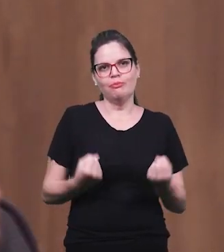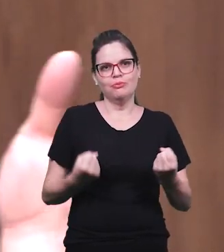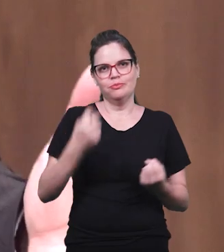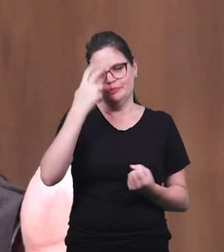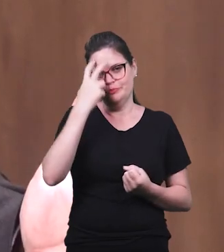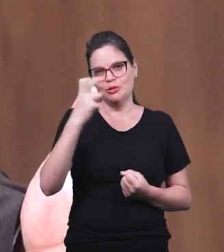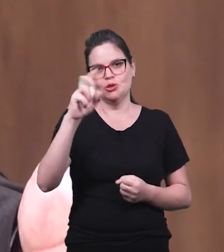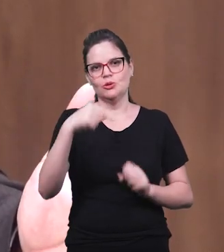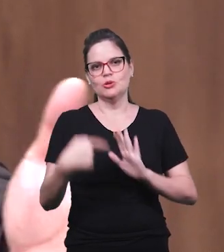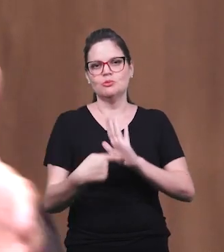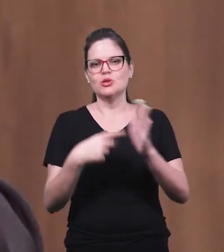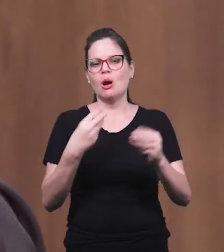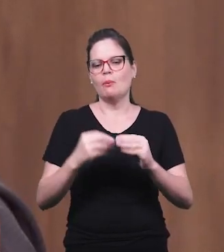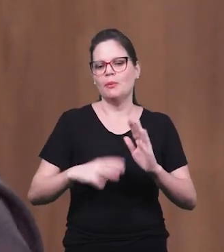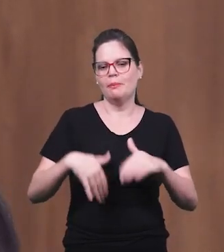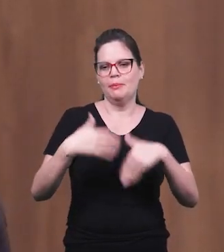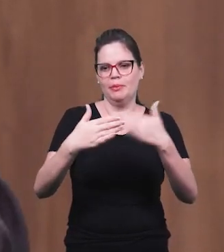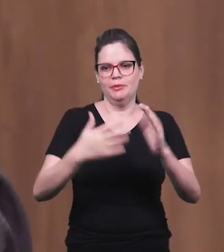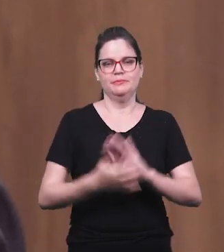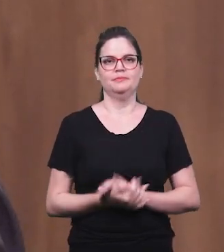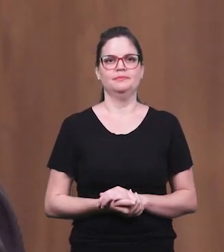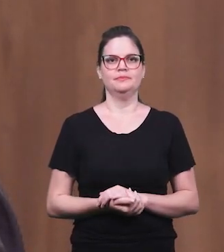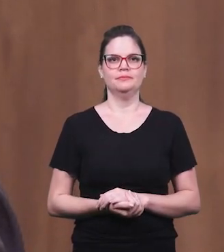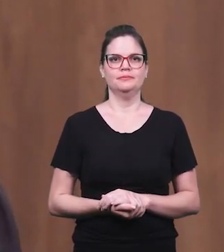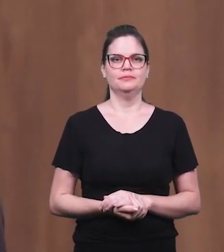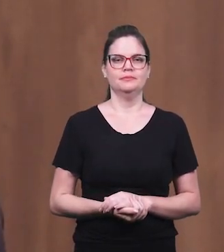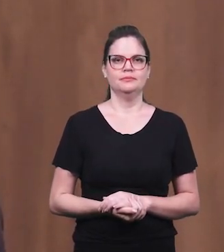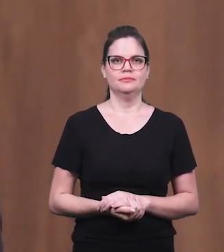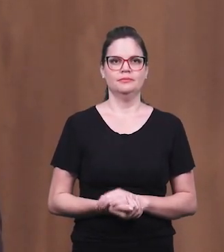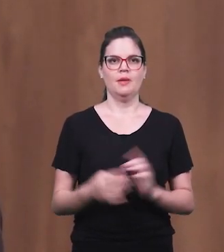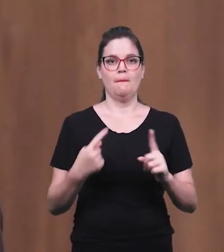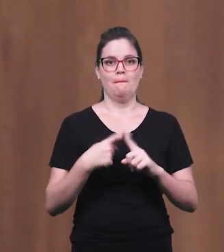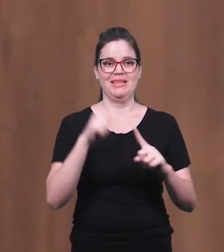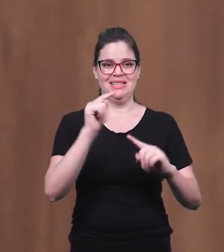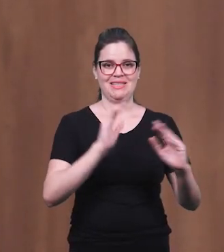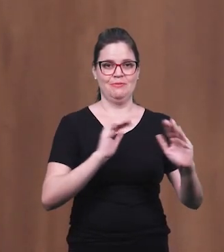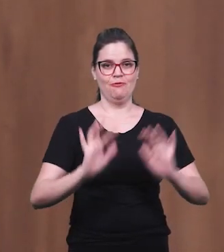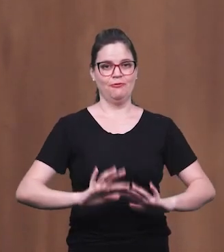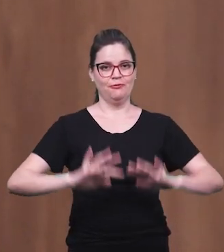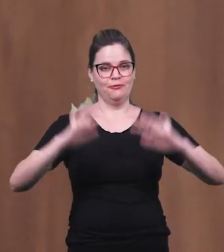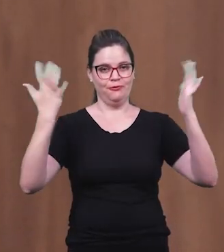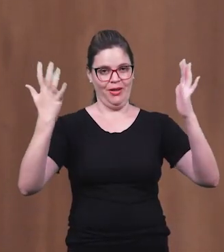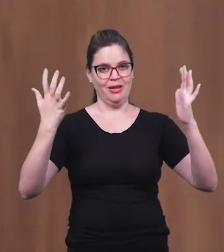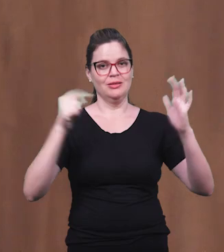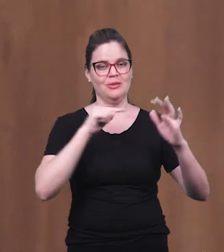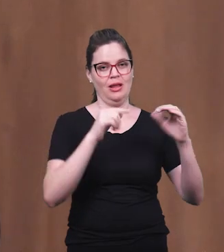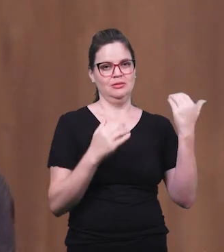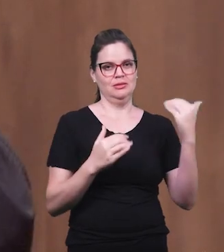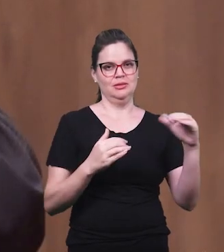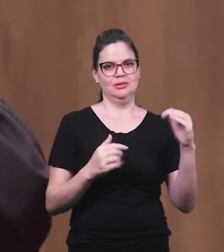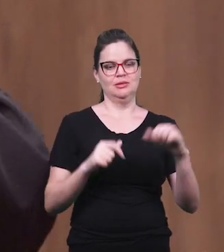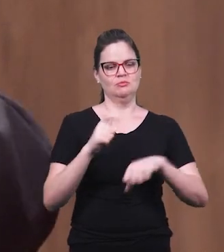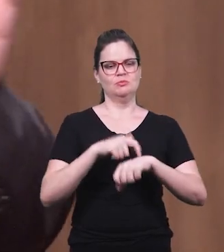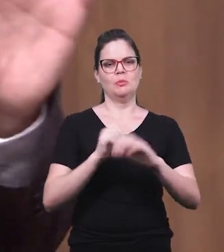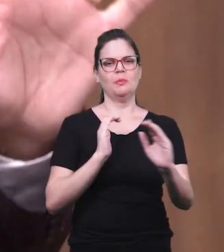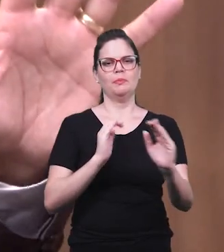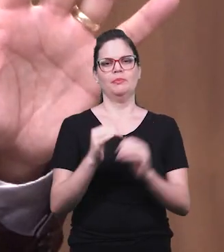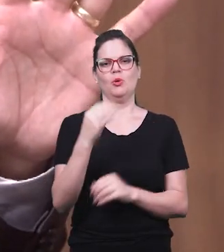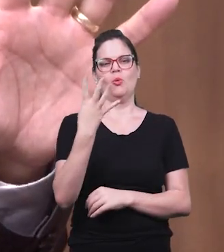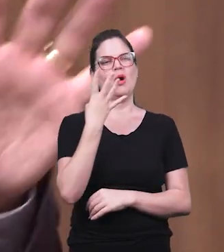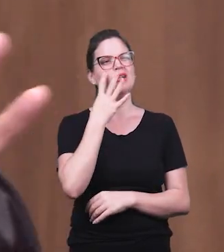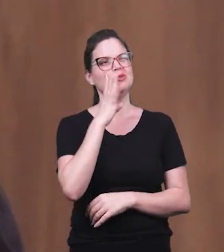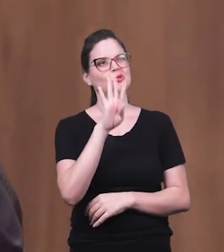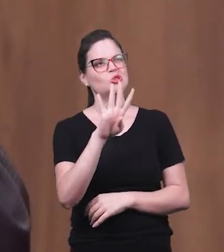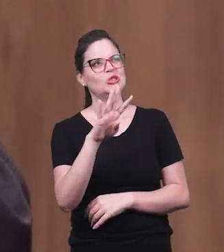os nossos desenvolvimentos, né? Mas enfim, a La Fête de la Science é um período de 4, 5 dias onde a universidade se